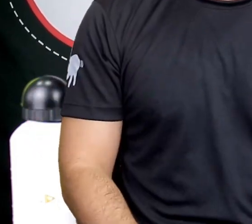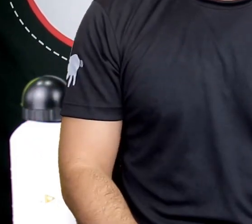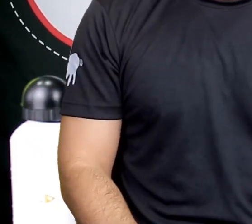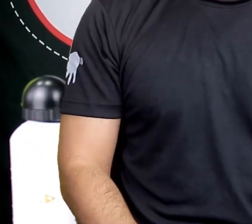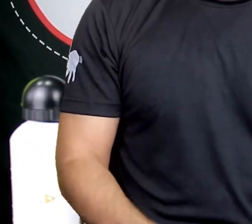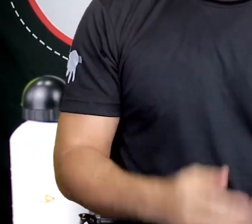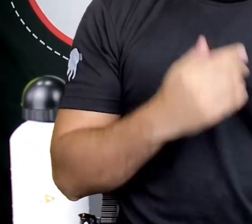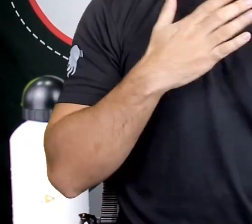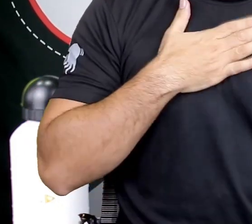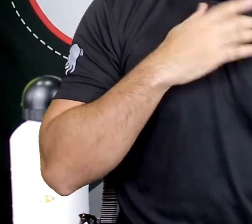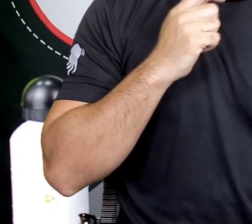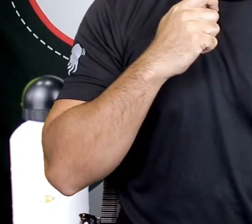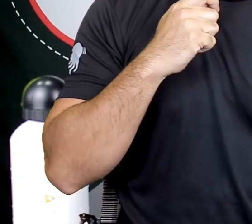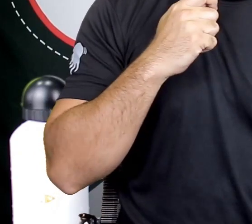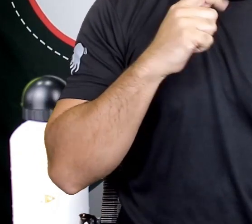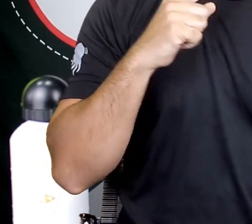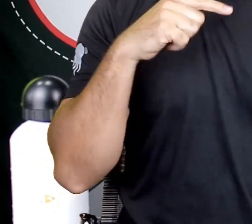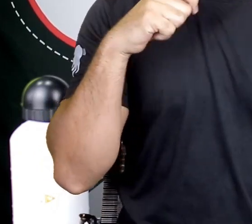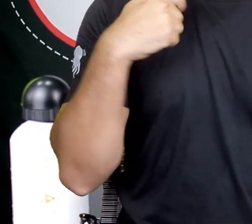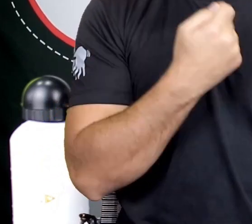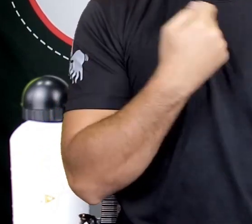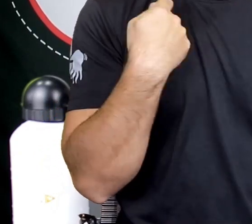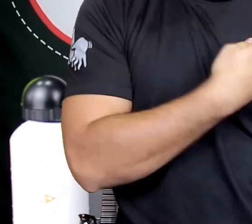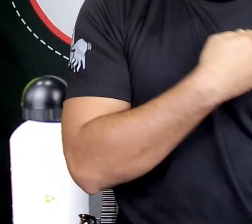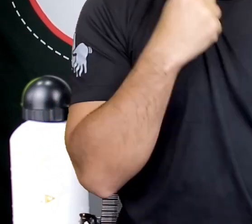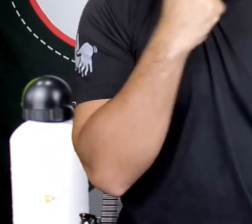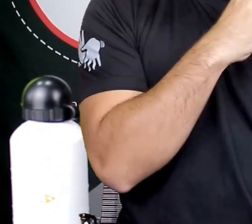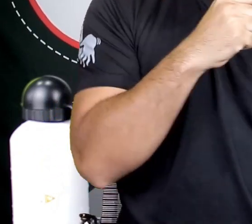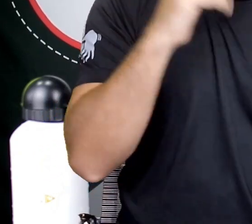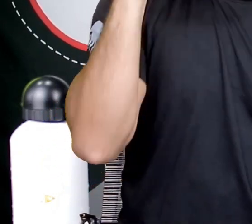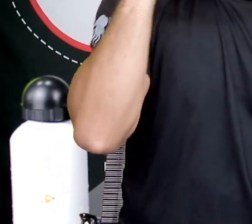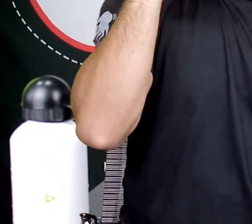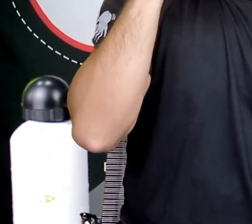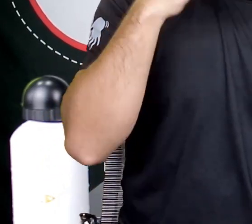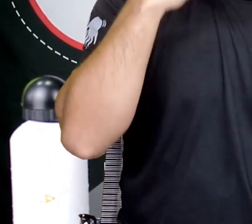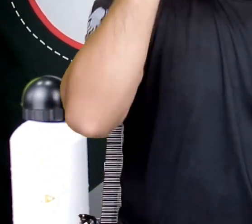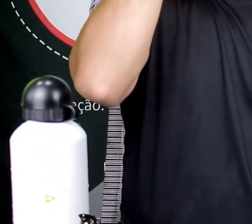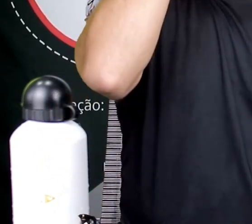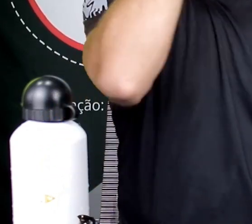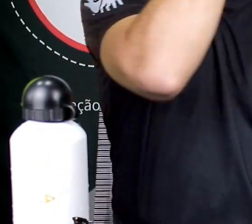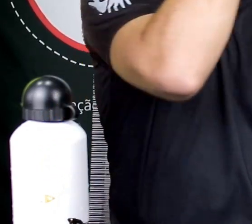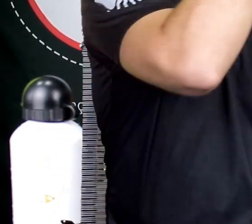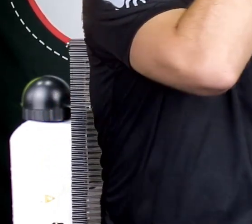Meu sinal é esse, né? Daniel, seu sinal?